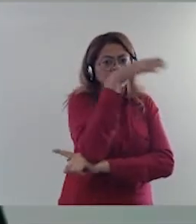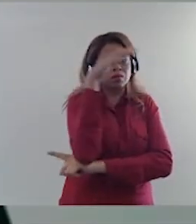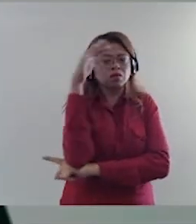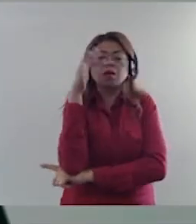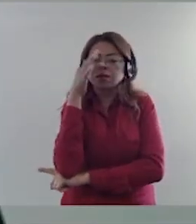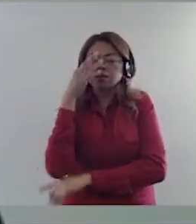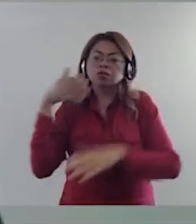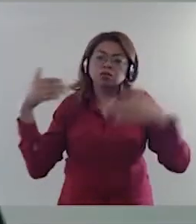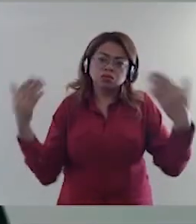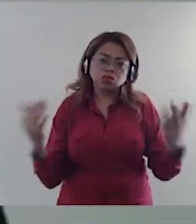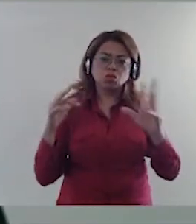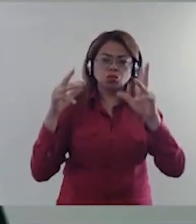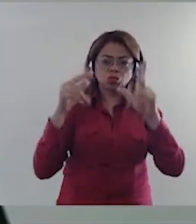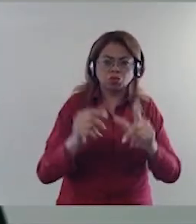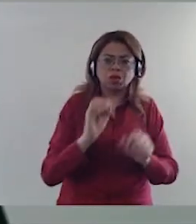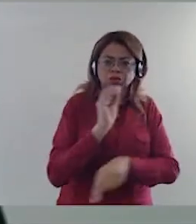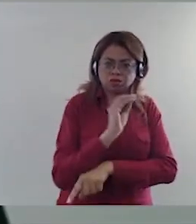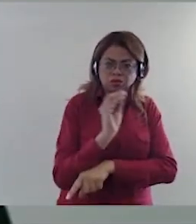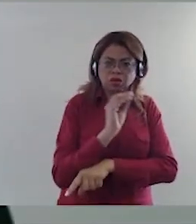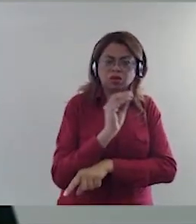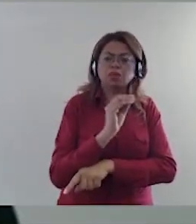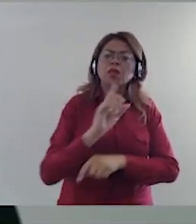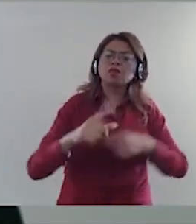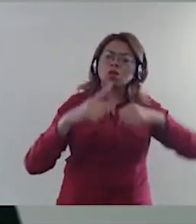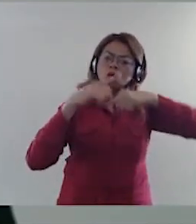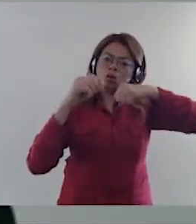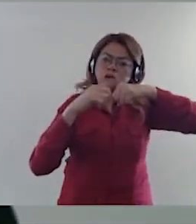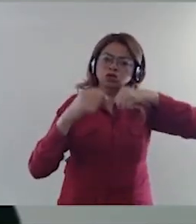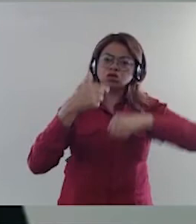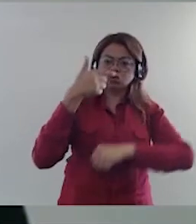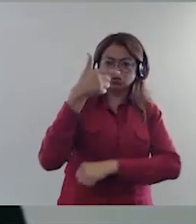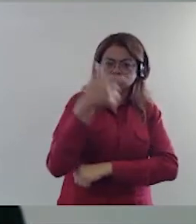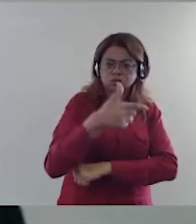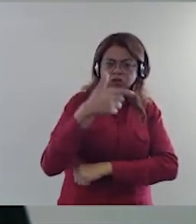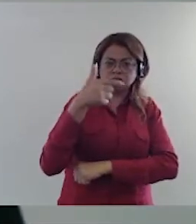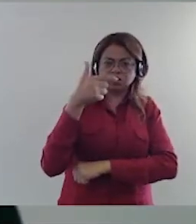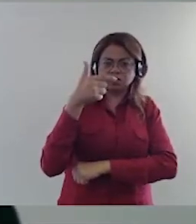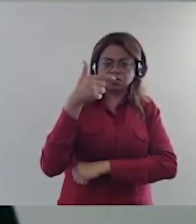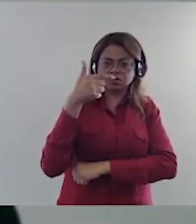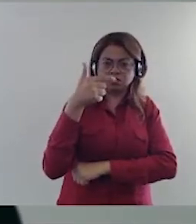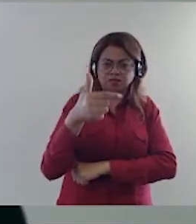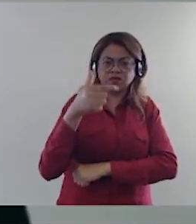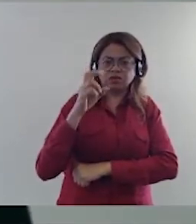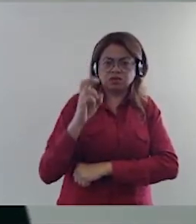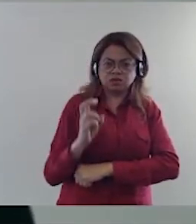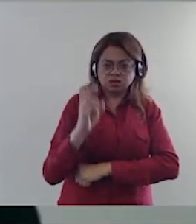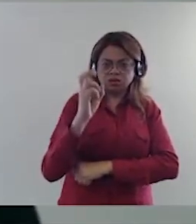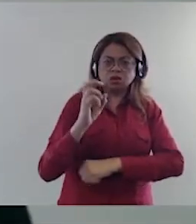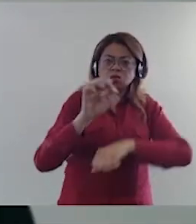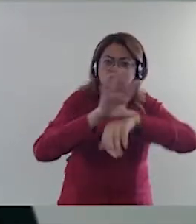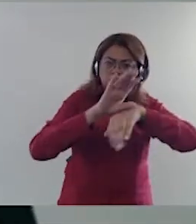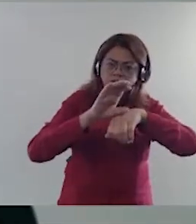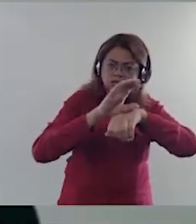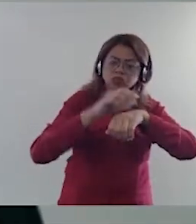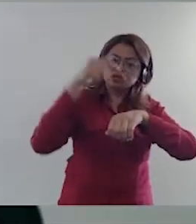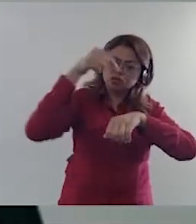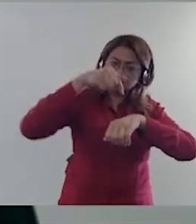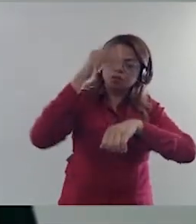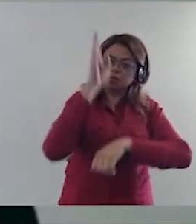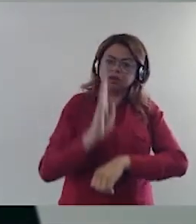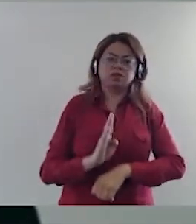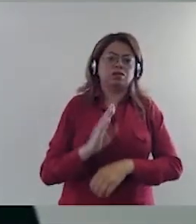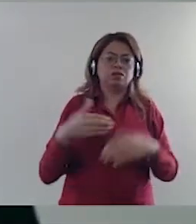magnífico artigo 225 do Código da Constituição Brasileira. Nós, civilistas, temos